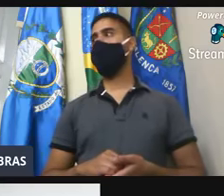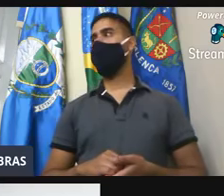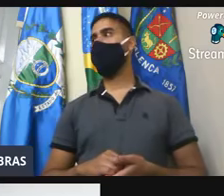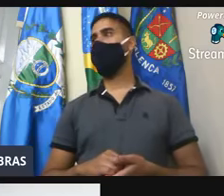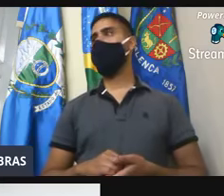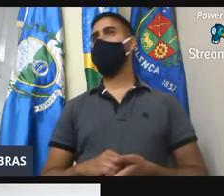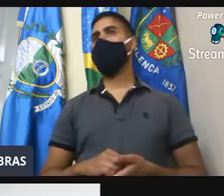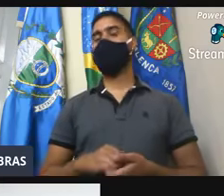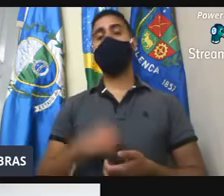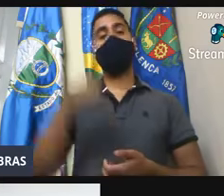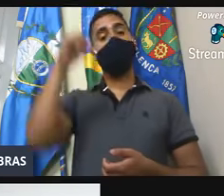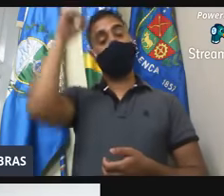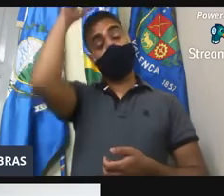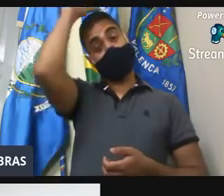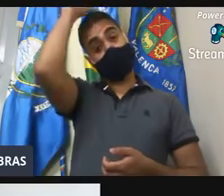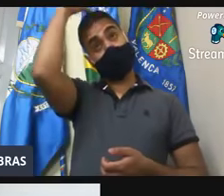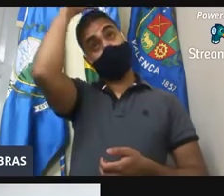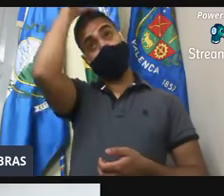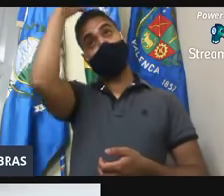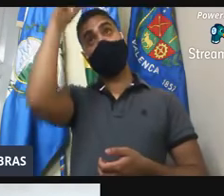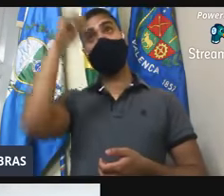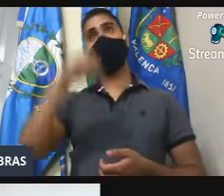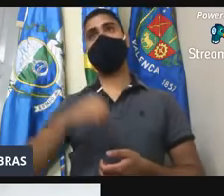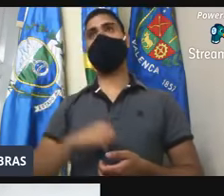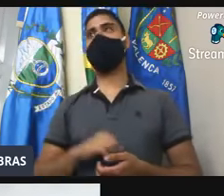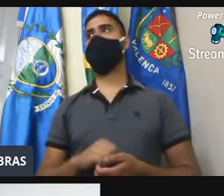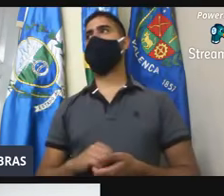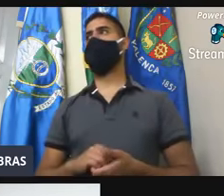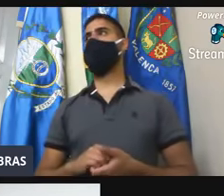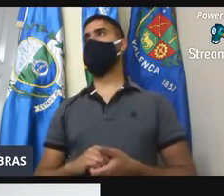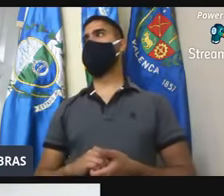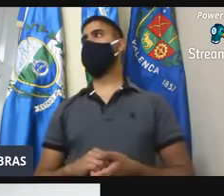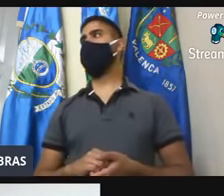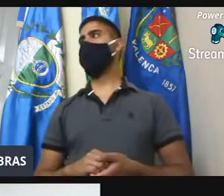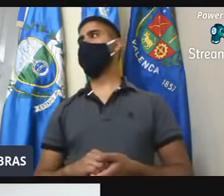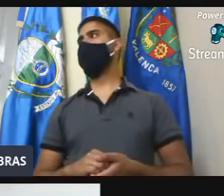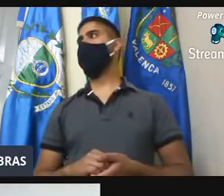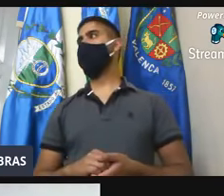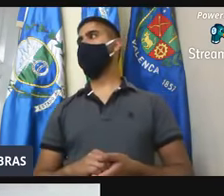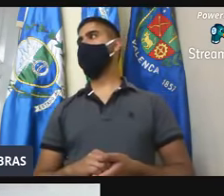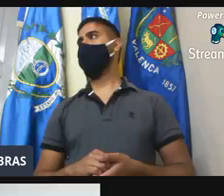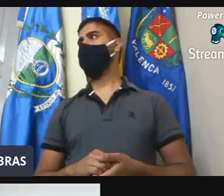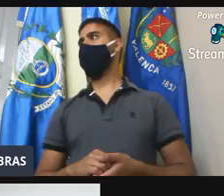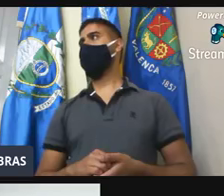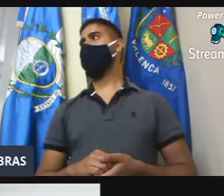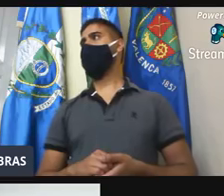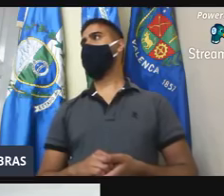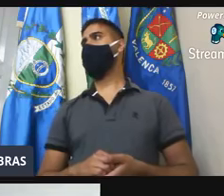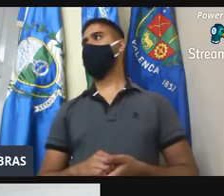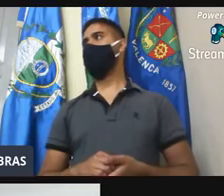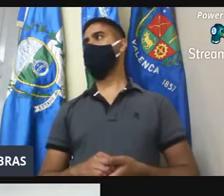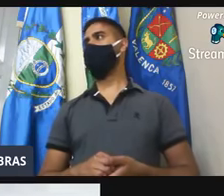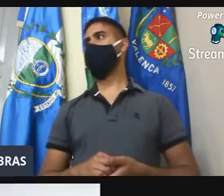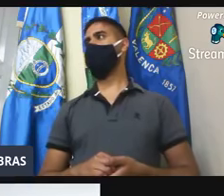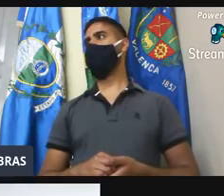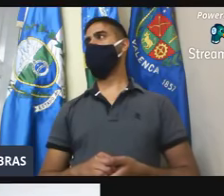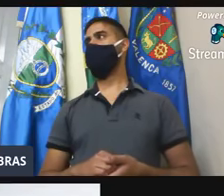Fabio Antônio Pires Jorge, aprovo. Marcelo Moreira de Oliveira. Marcos da Silva Marcos, Marquinhos da Saúde.